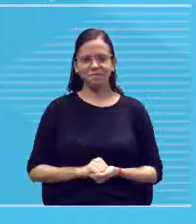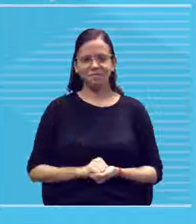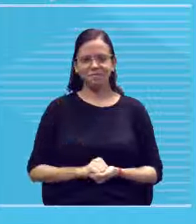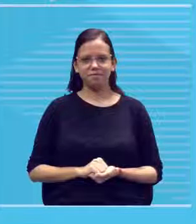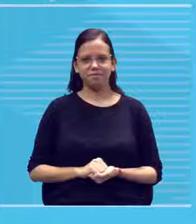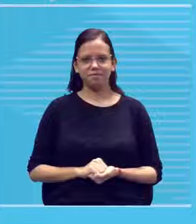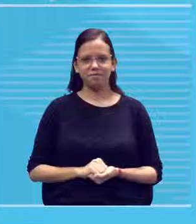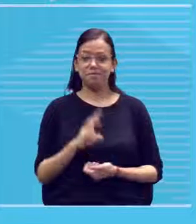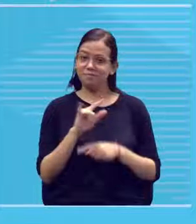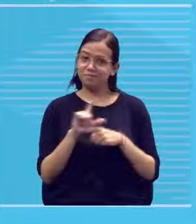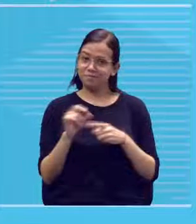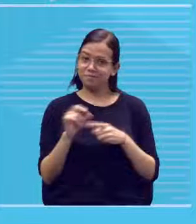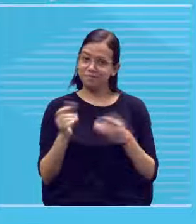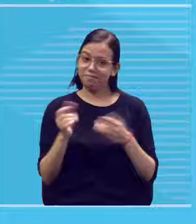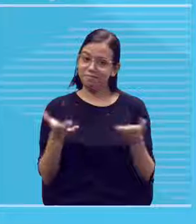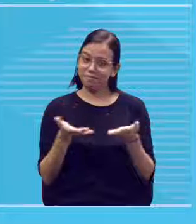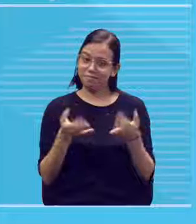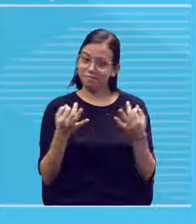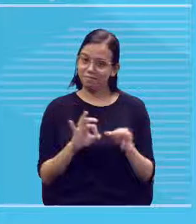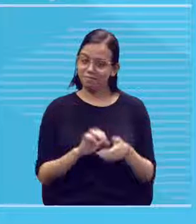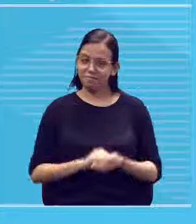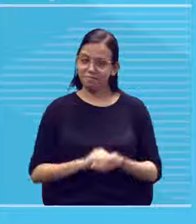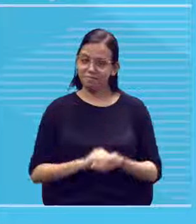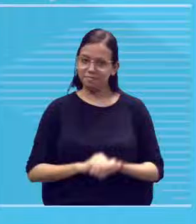e vai embora agora né